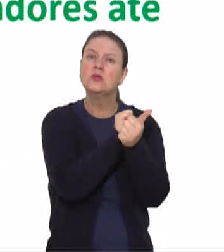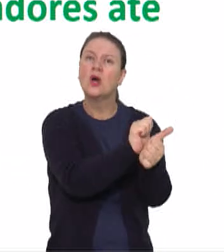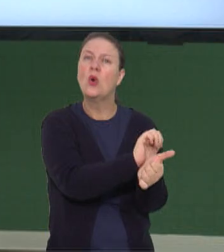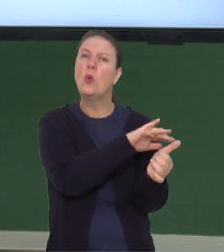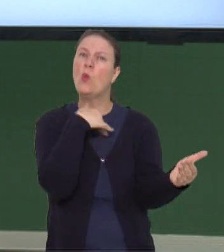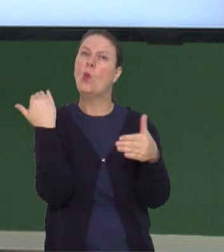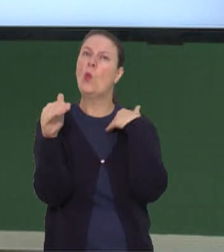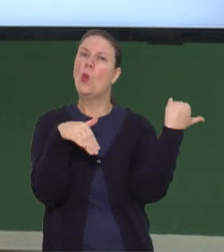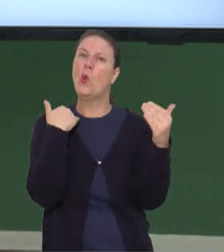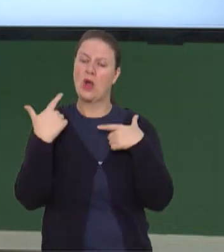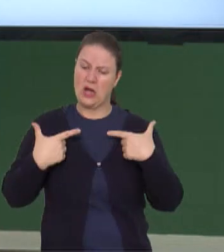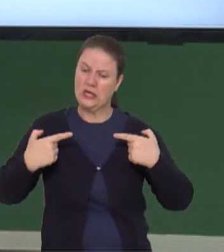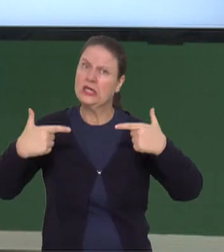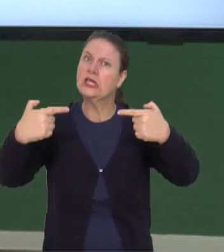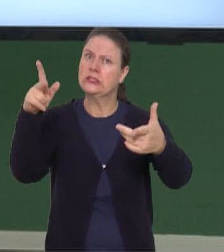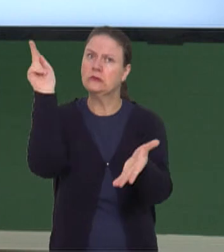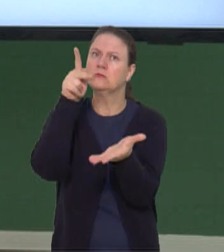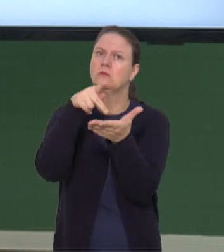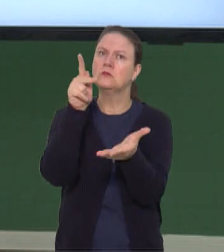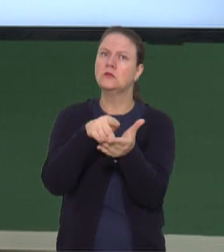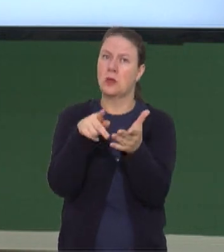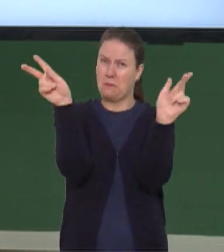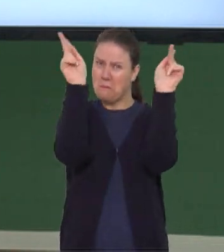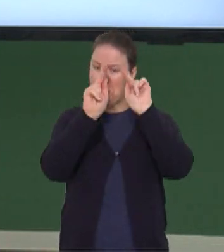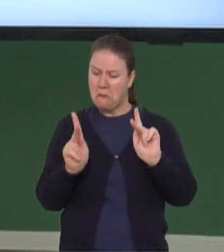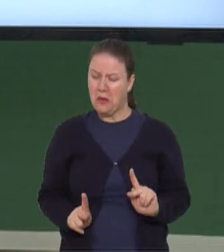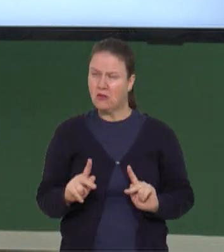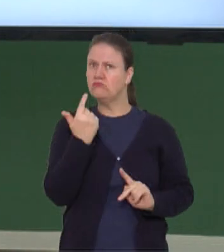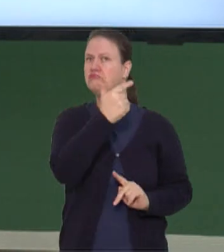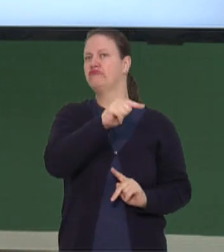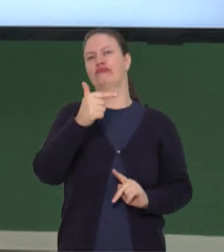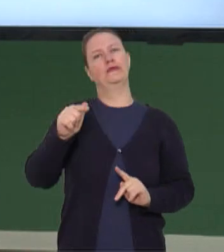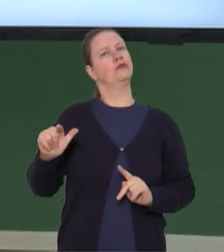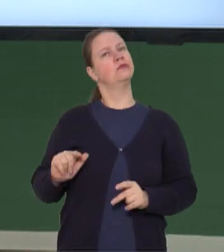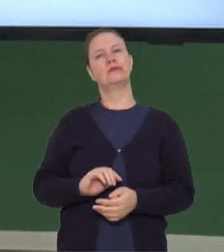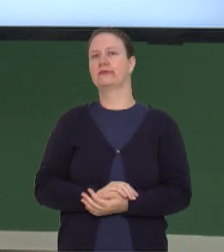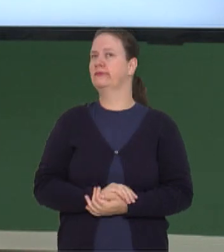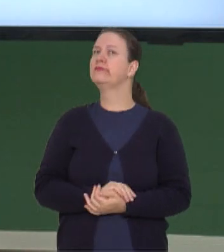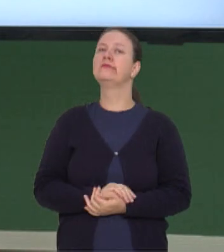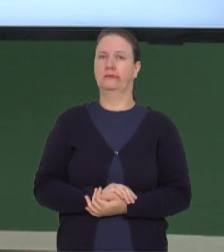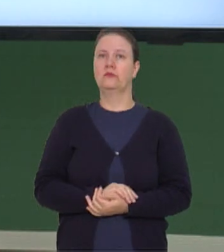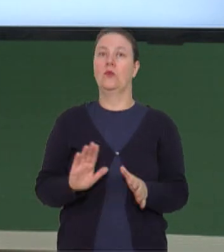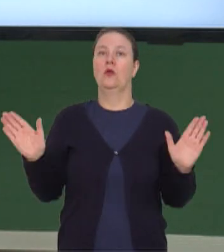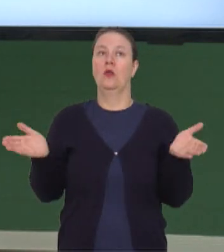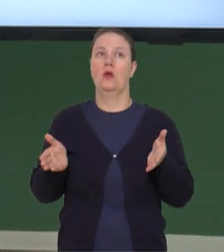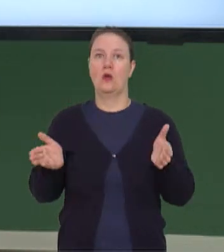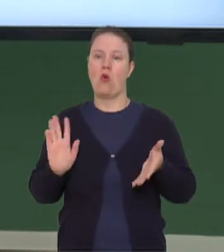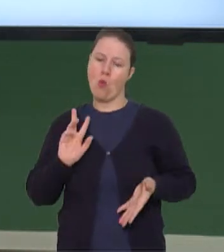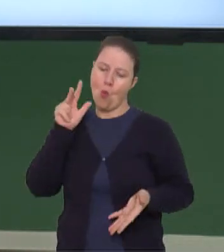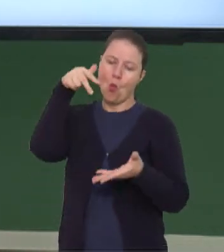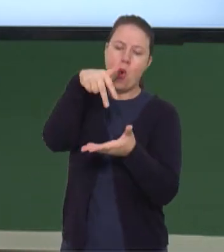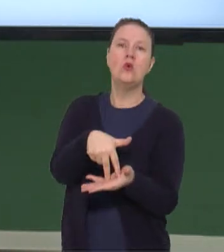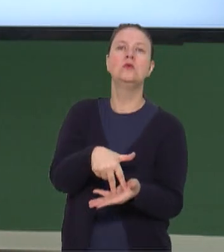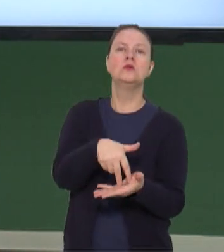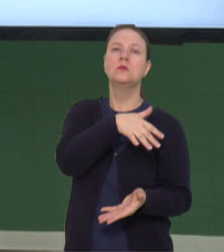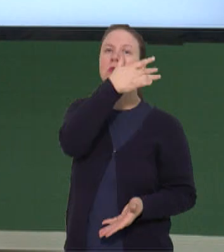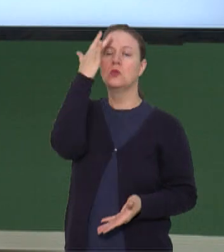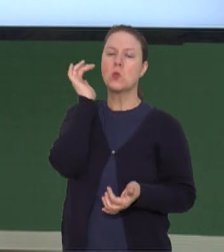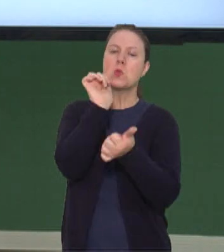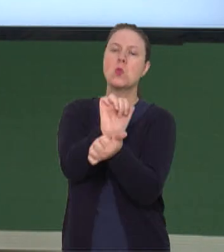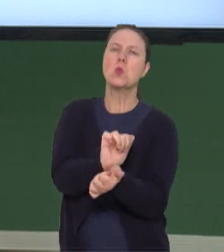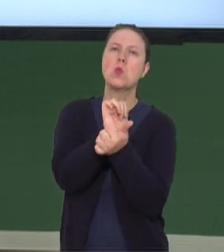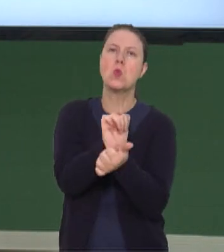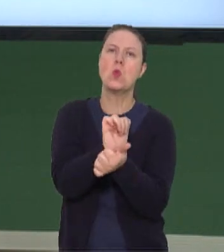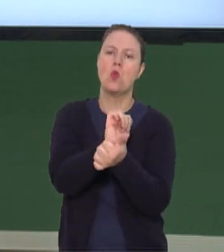do processo. Então, não foi pacífico. Então, aqui agora a gente vai entrar no levante dos escravizados, quer dizer, que é o processo